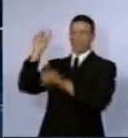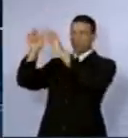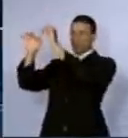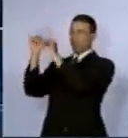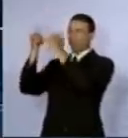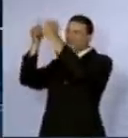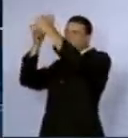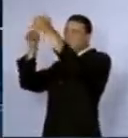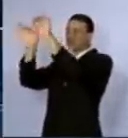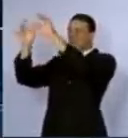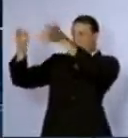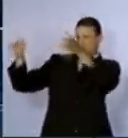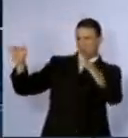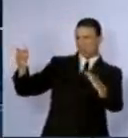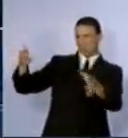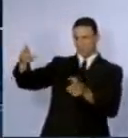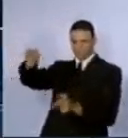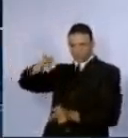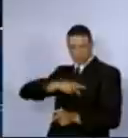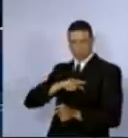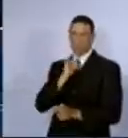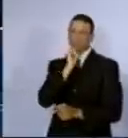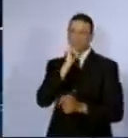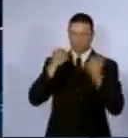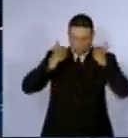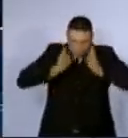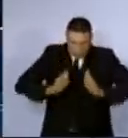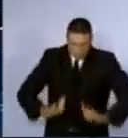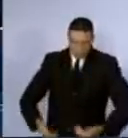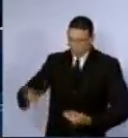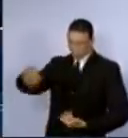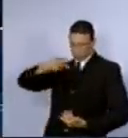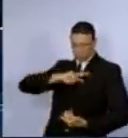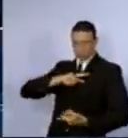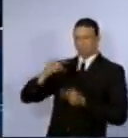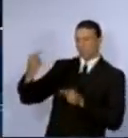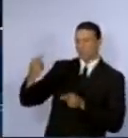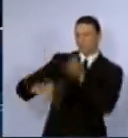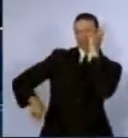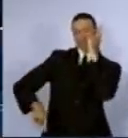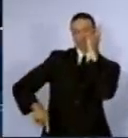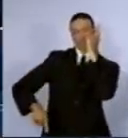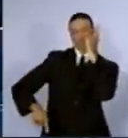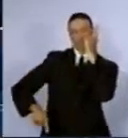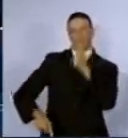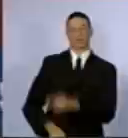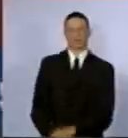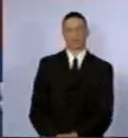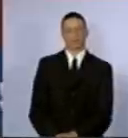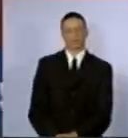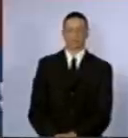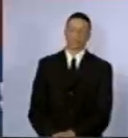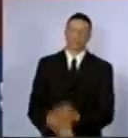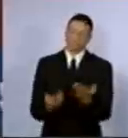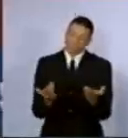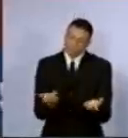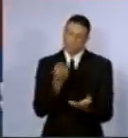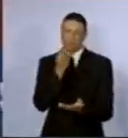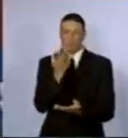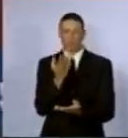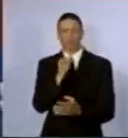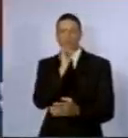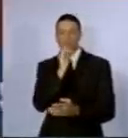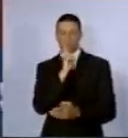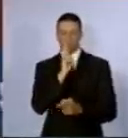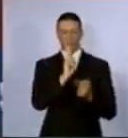naturais. Os nossos corpos estão respondendo a isso como campos não naturais. Bom, essas respostas